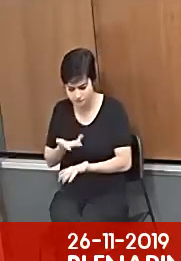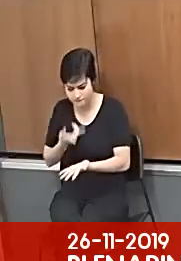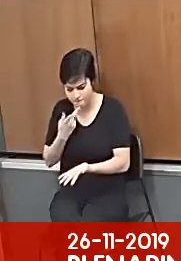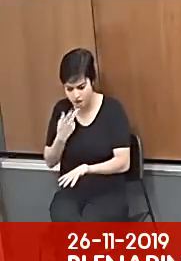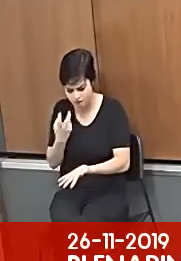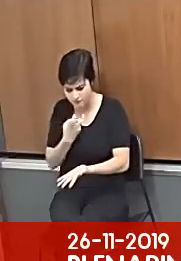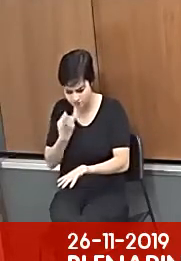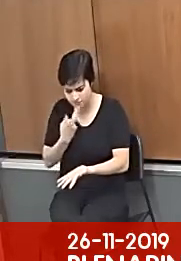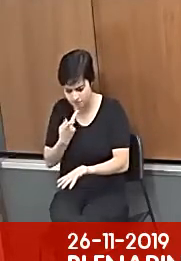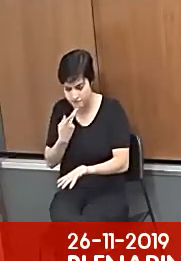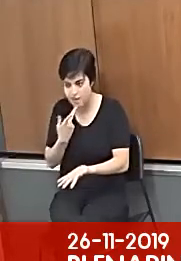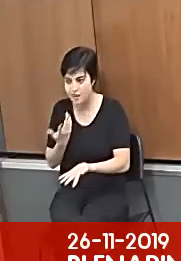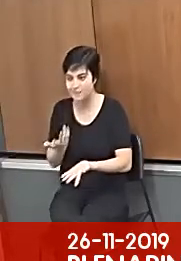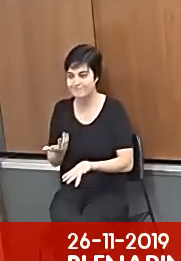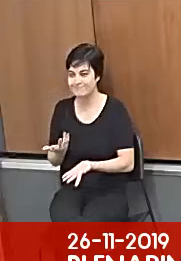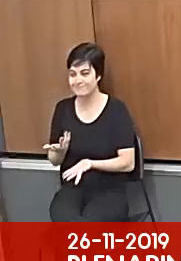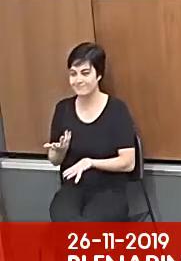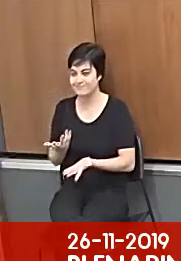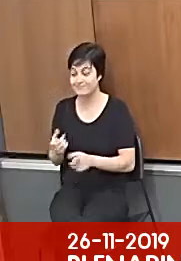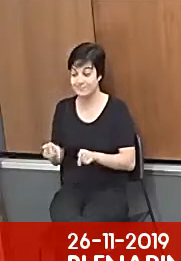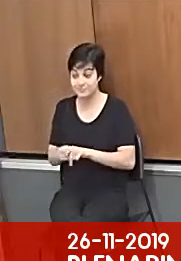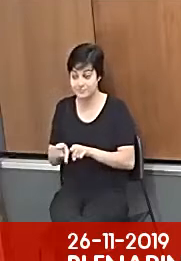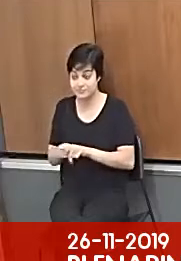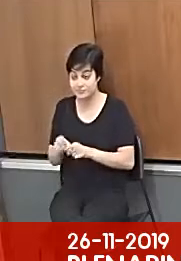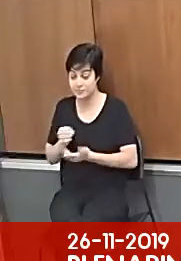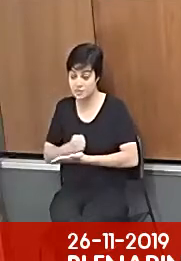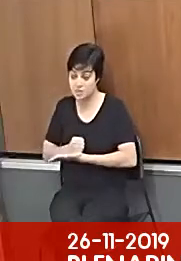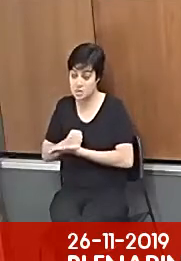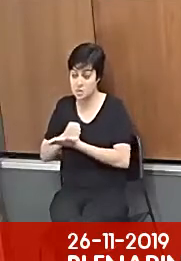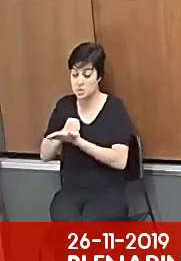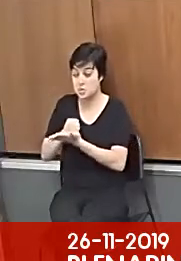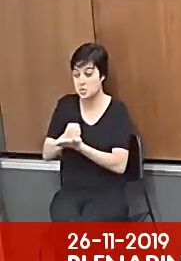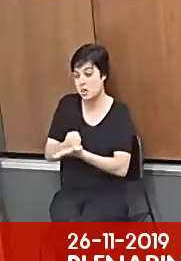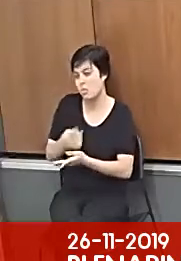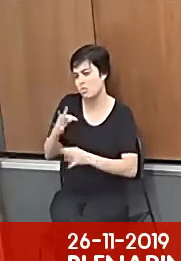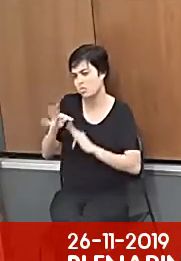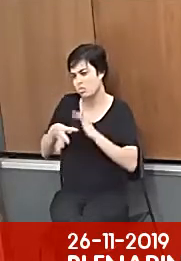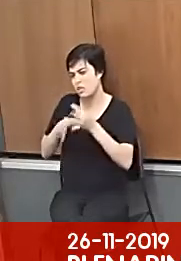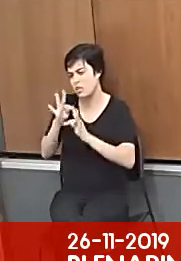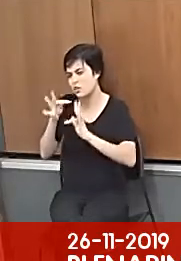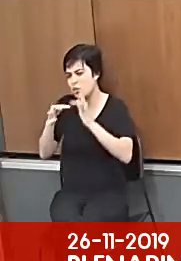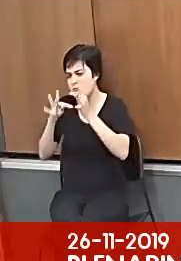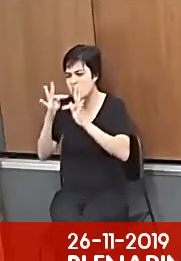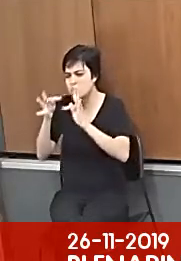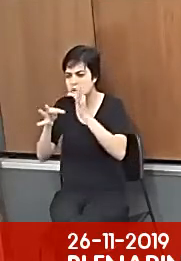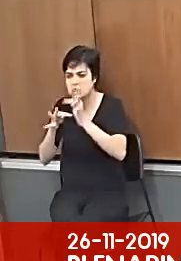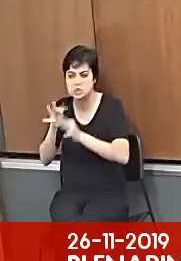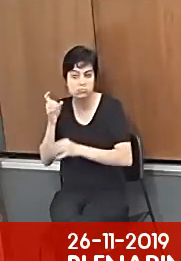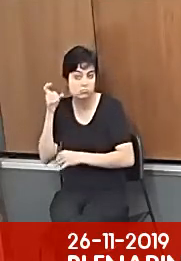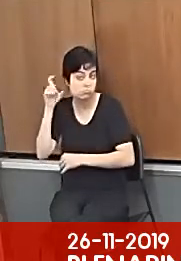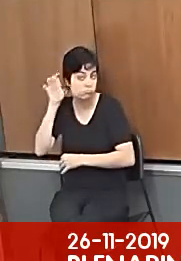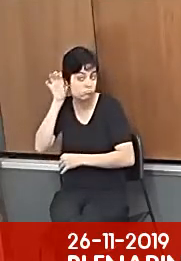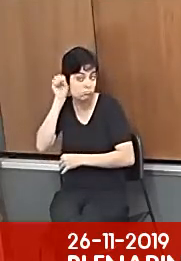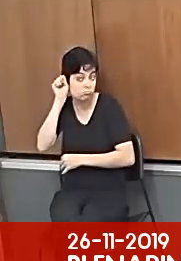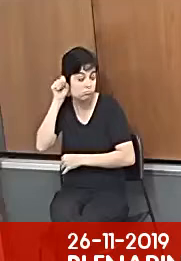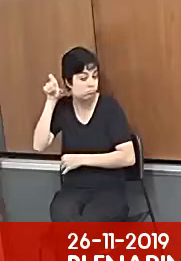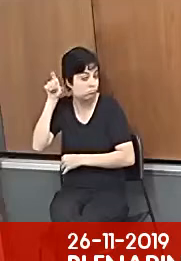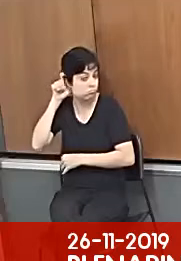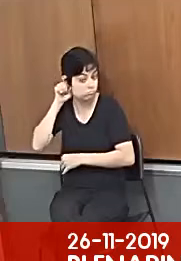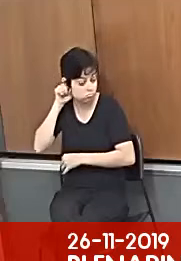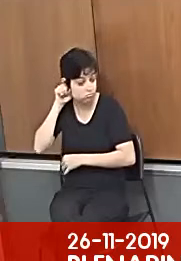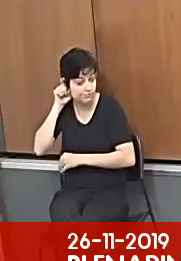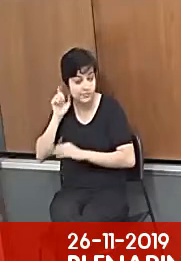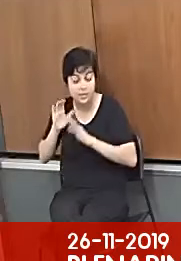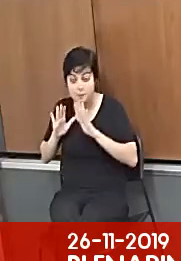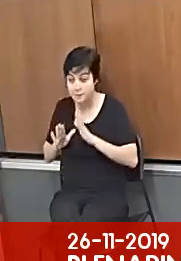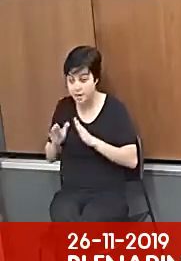fala. Era auxiliar e buscar novas tecnologias de audição. Mas não é isso que